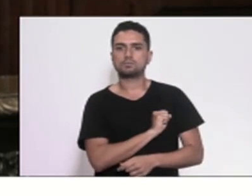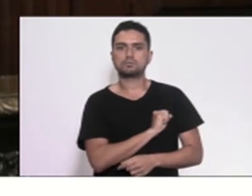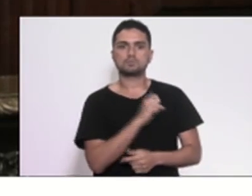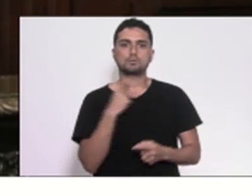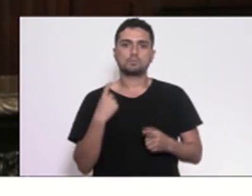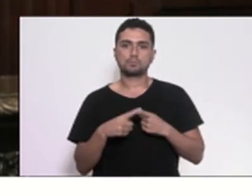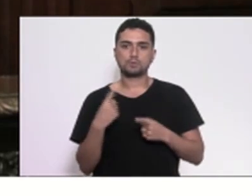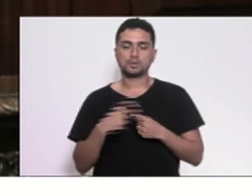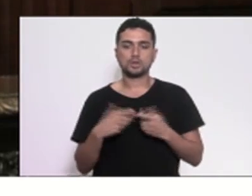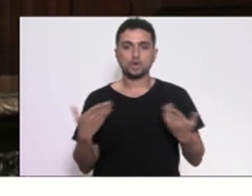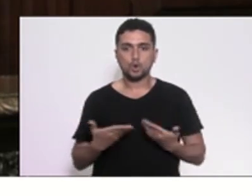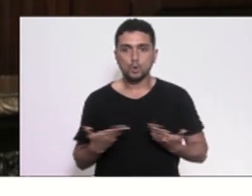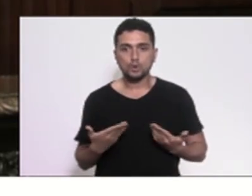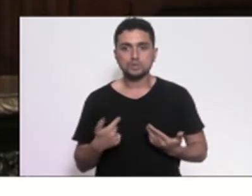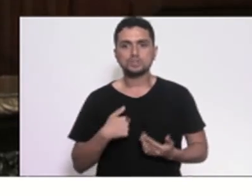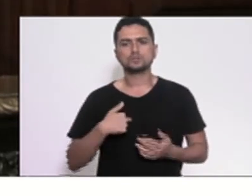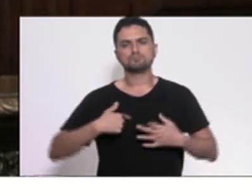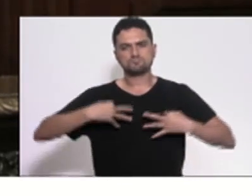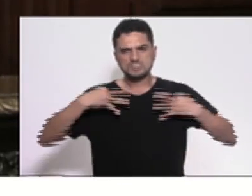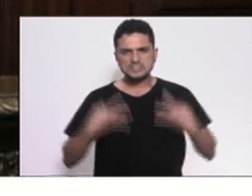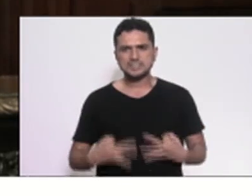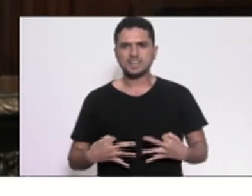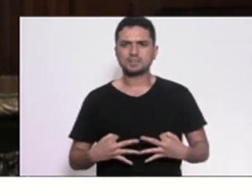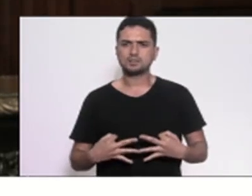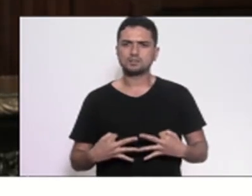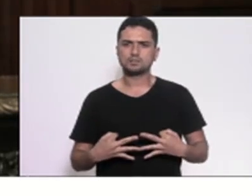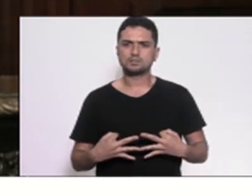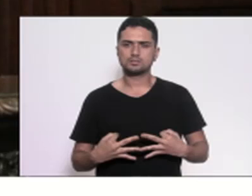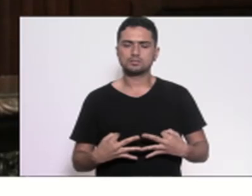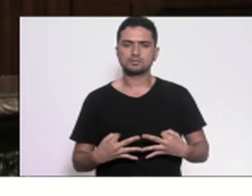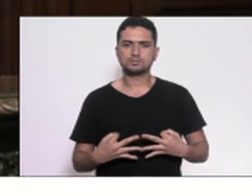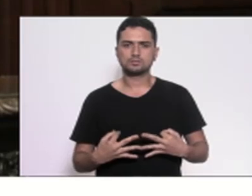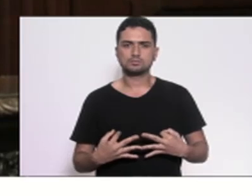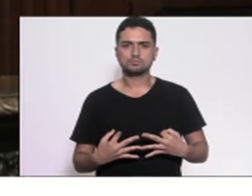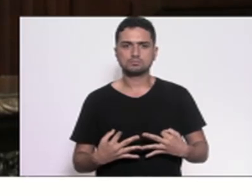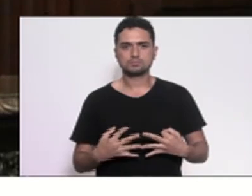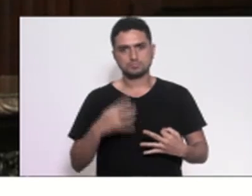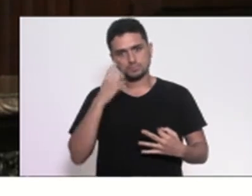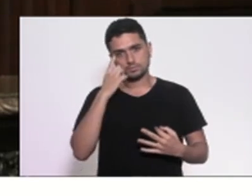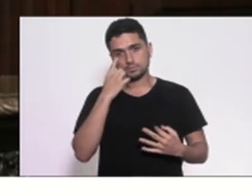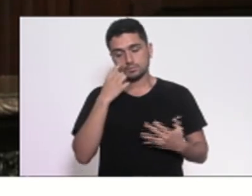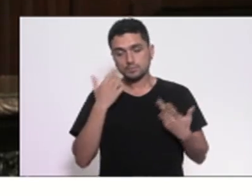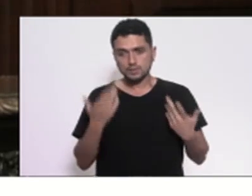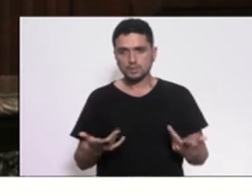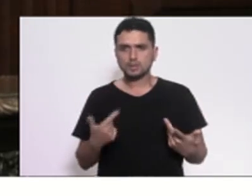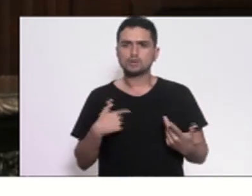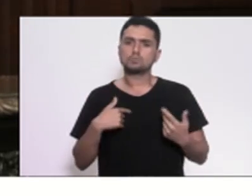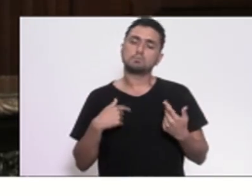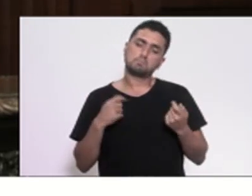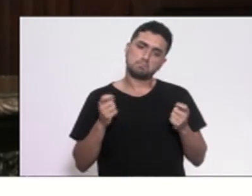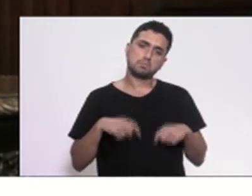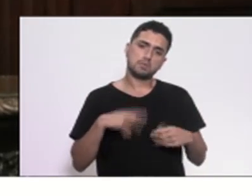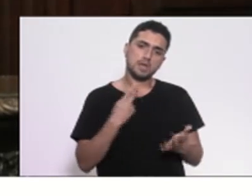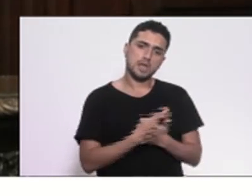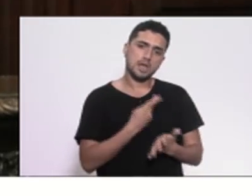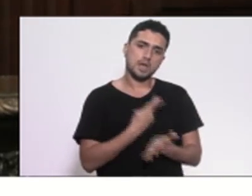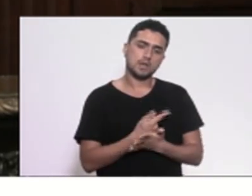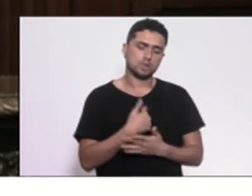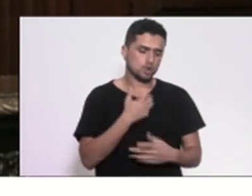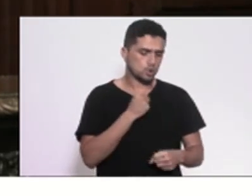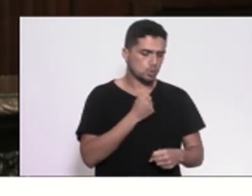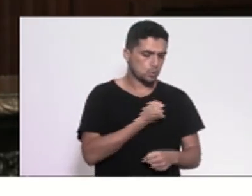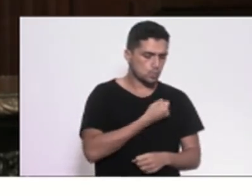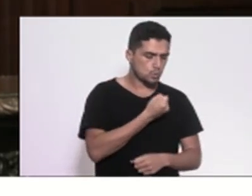eu tenho hoje convicção E aí eu posso errar no número, porque tenho